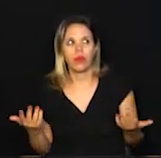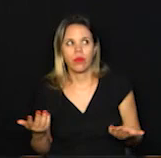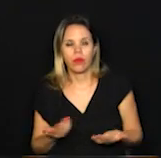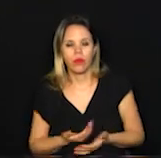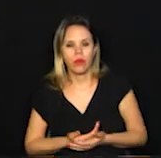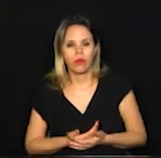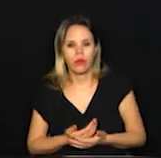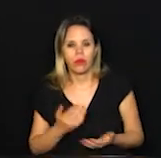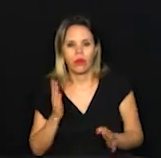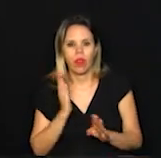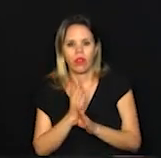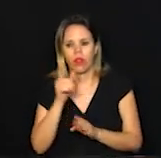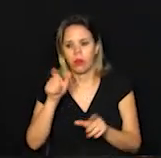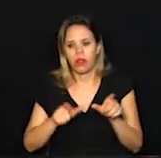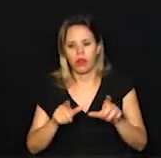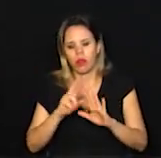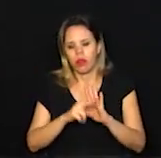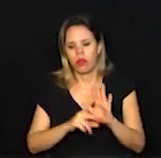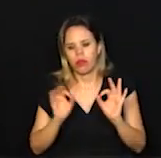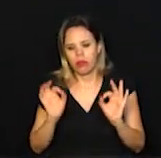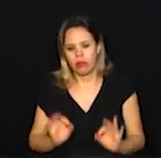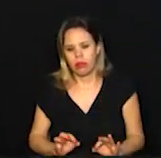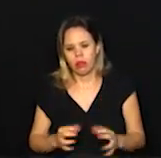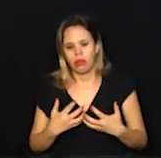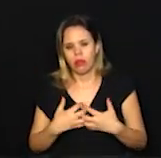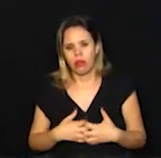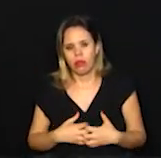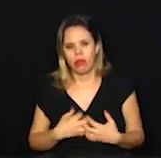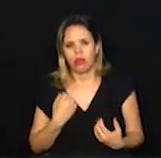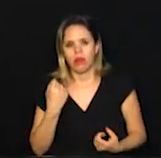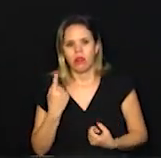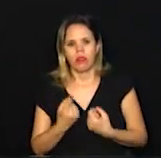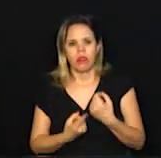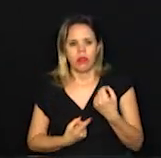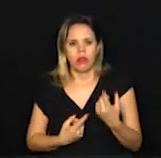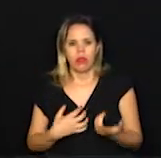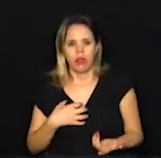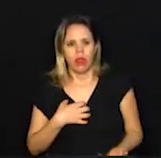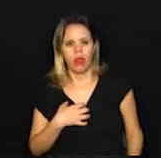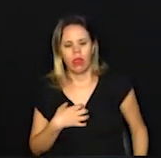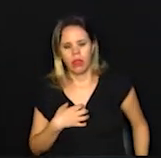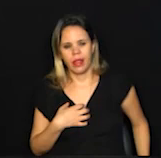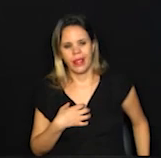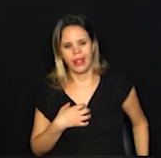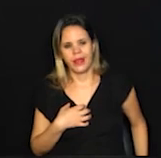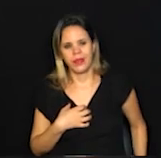Como identificar se esses critérios estão sendo, digamos assim, de alguma forma